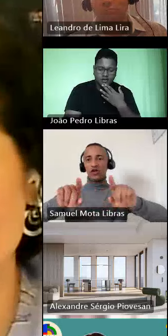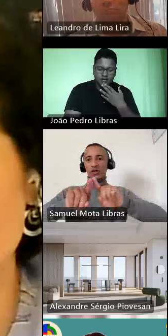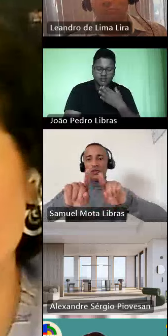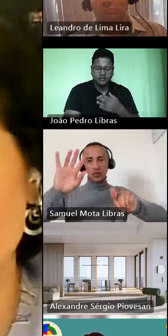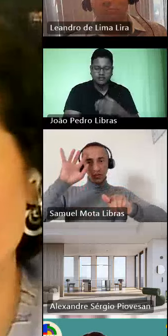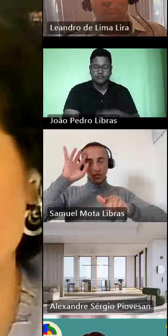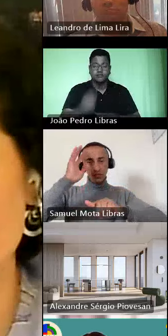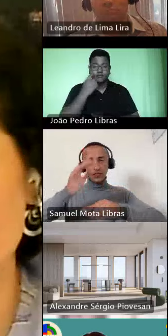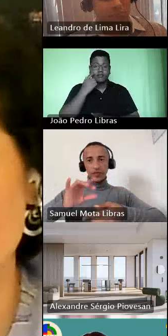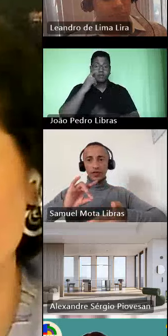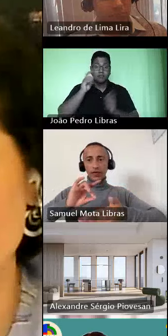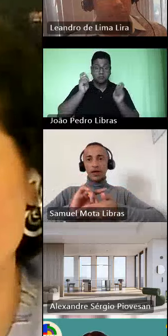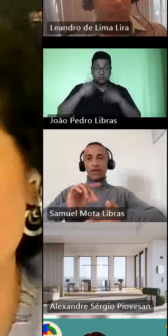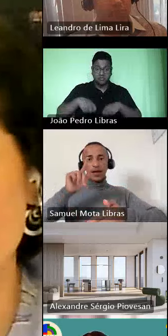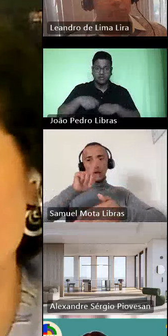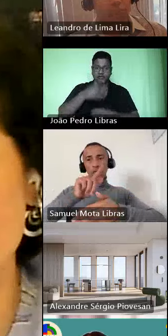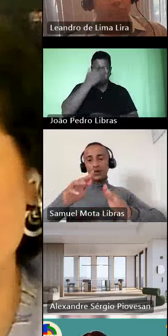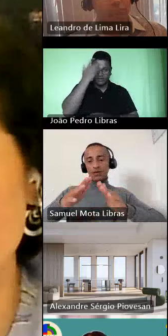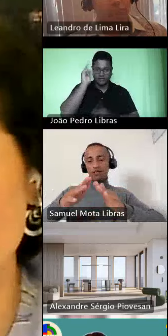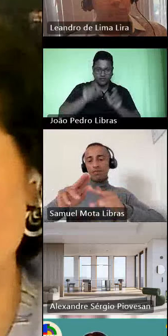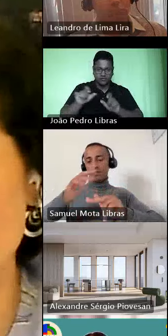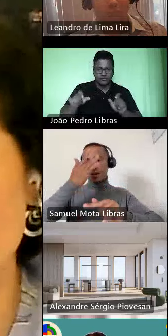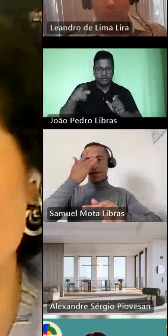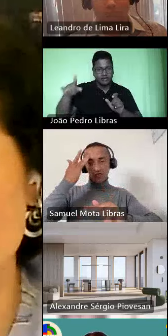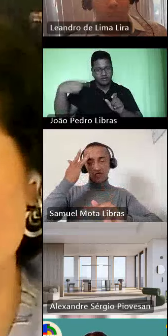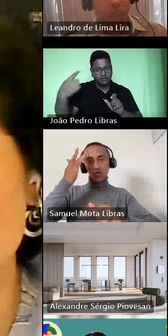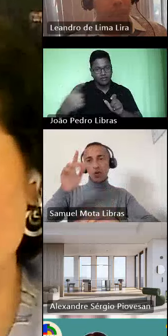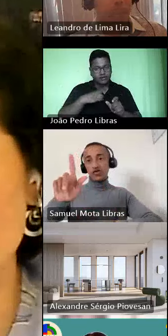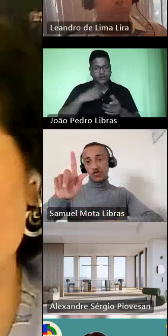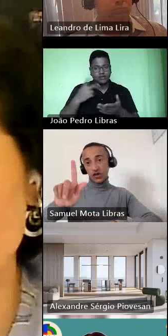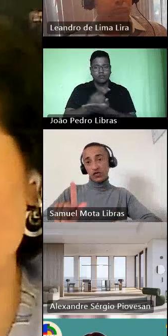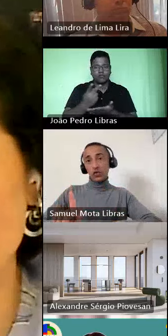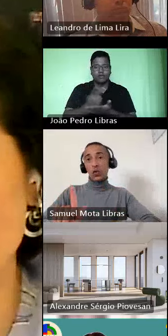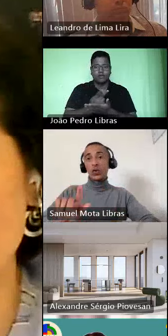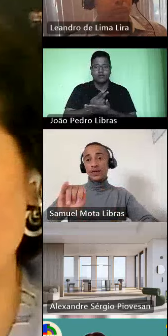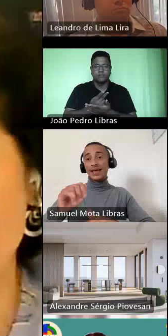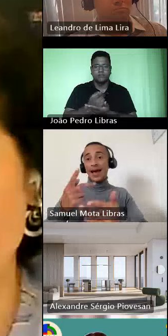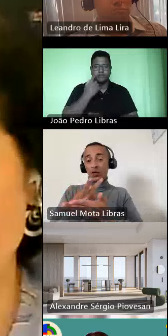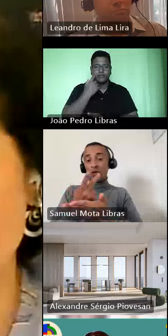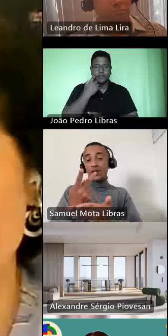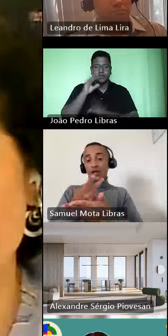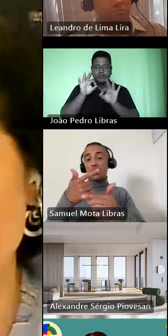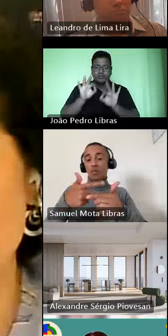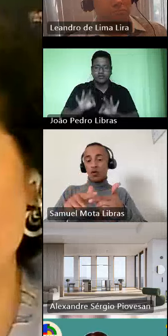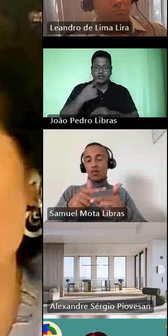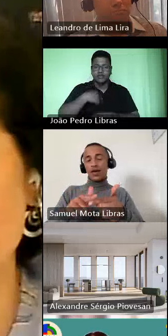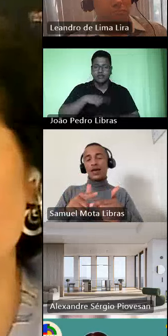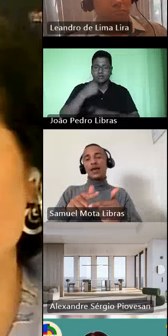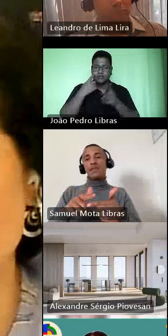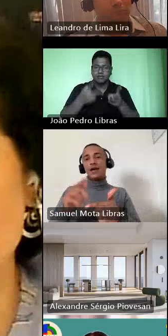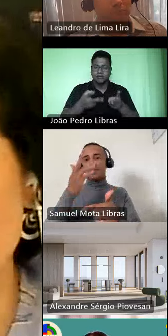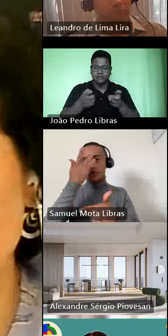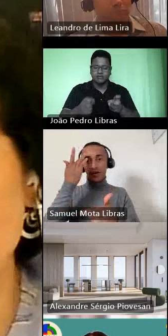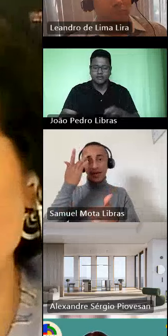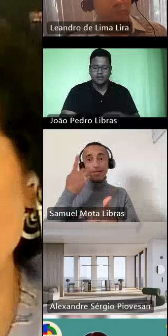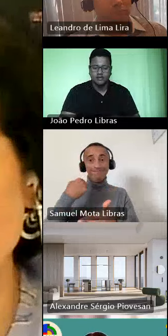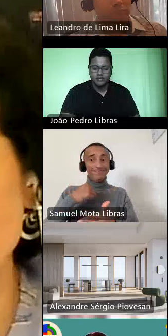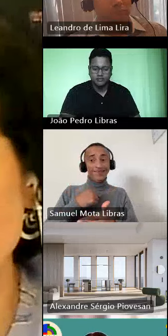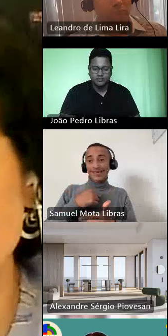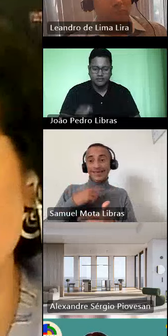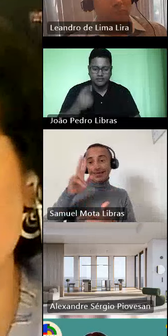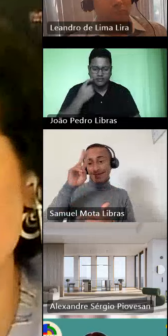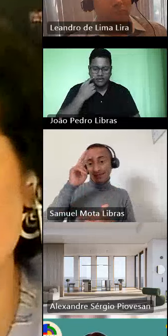permitir o gestor depois no caso de um possível erro justificar que a gente tem a nossa visão é limitada né como a gente diz a tal da